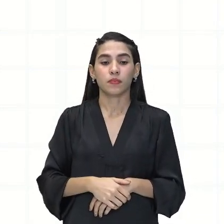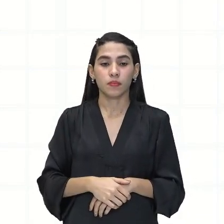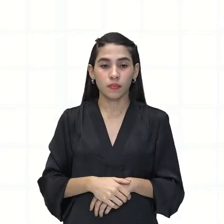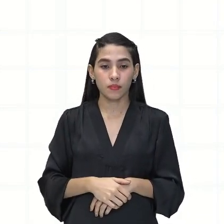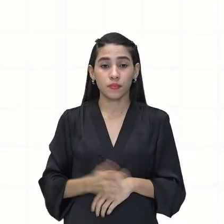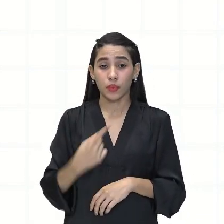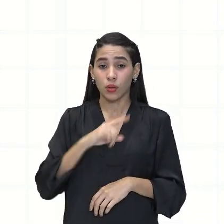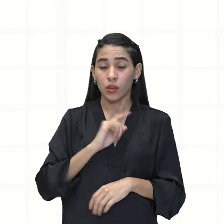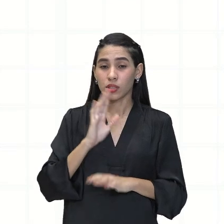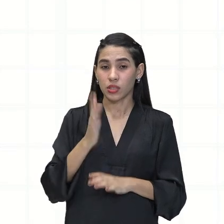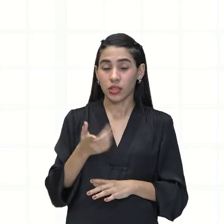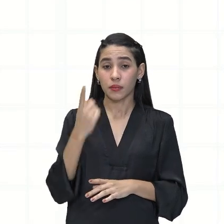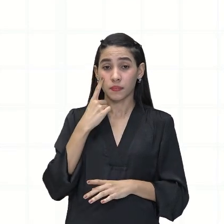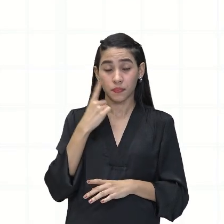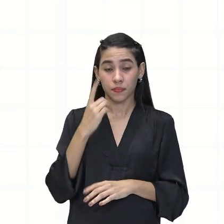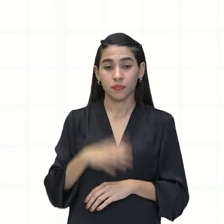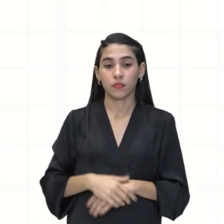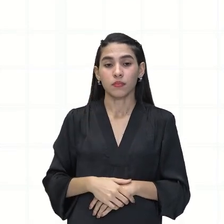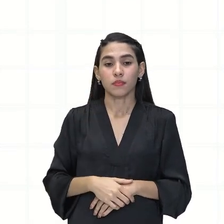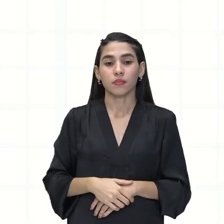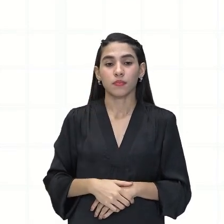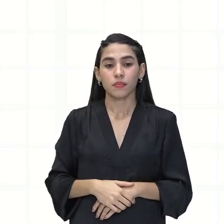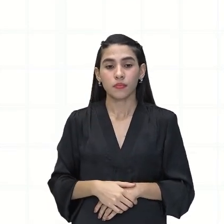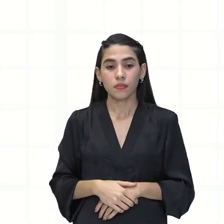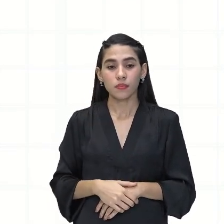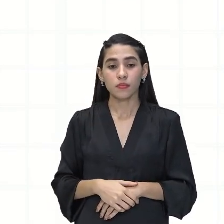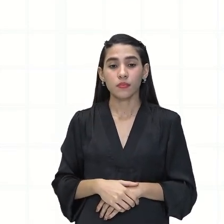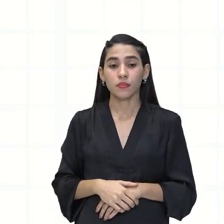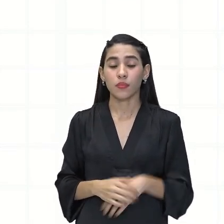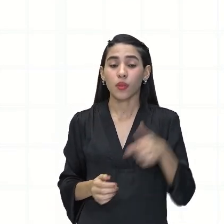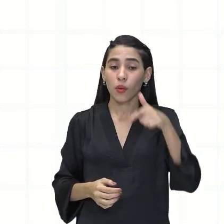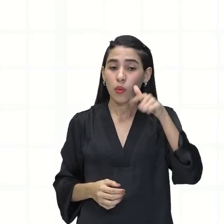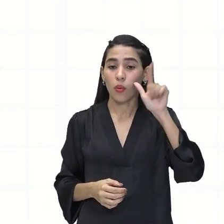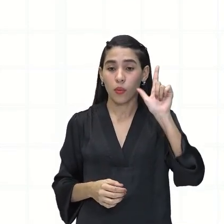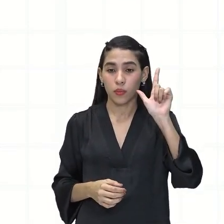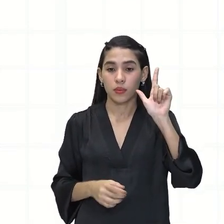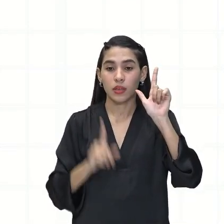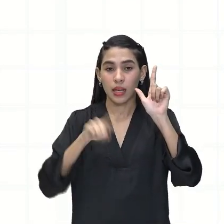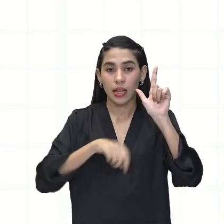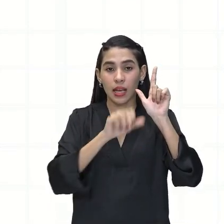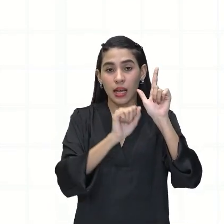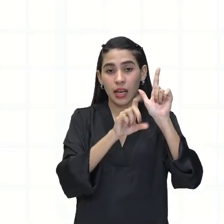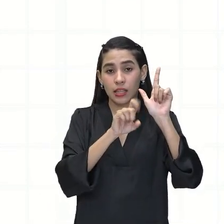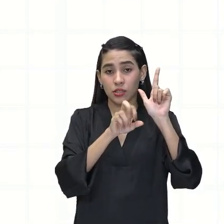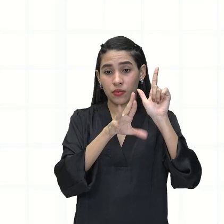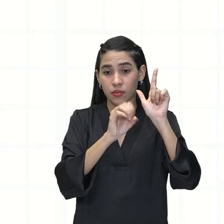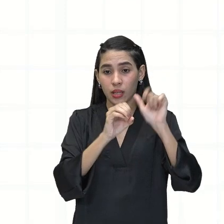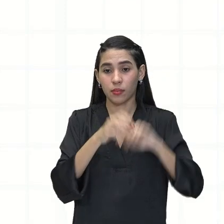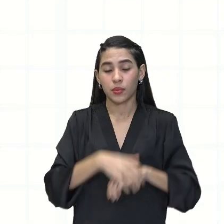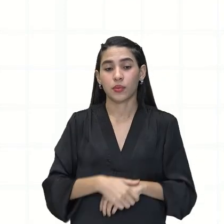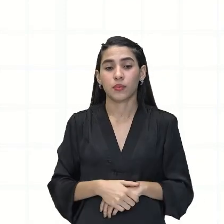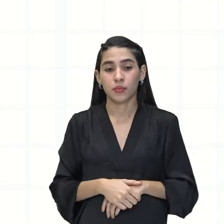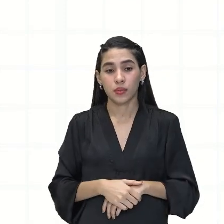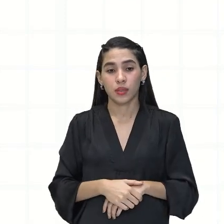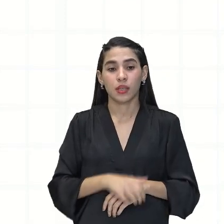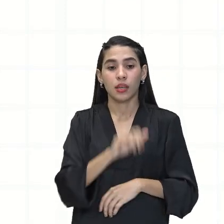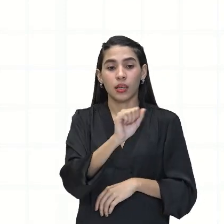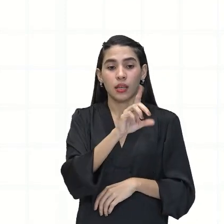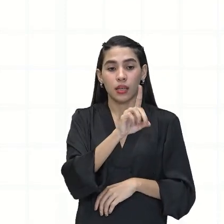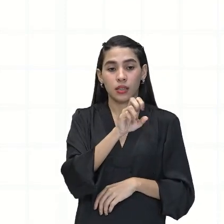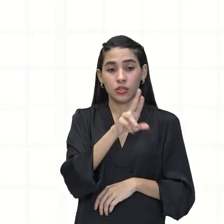ali na tabelinha, certo? Então, como tem ontem, que é um advérbio, e advérbios são